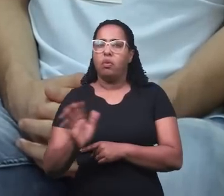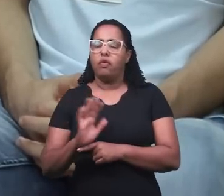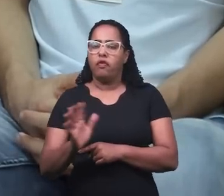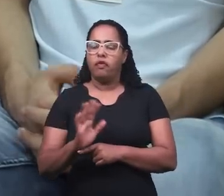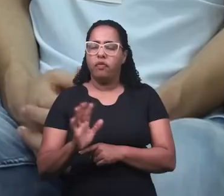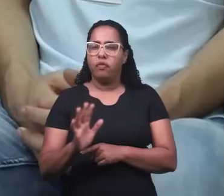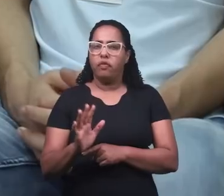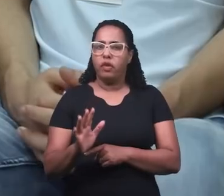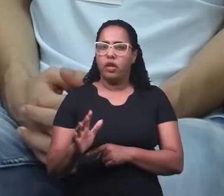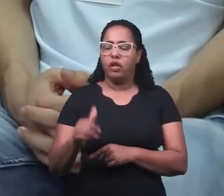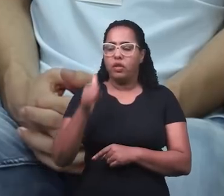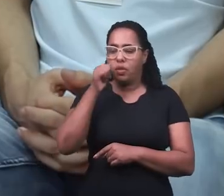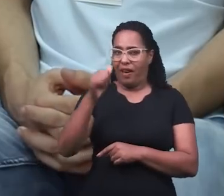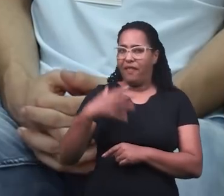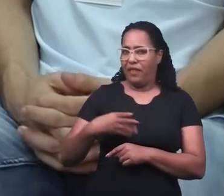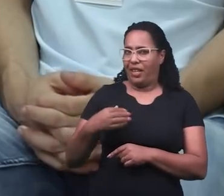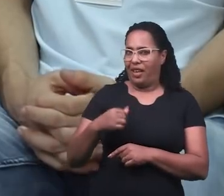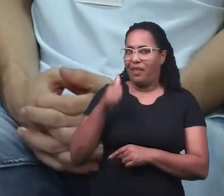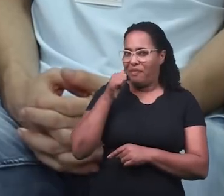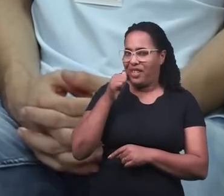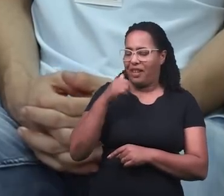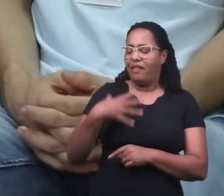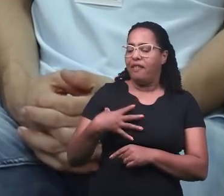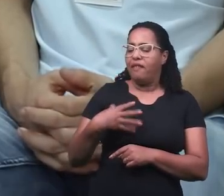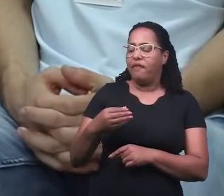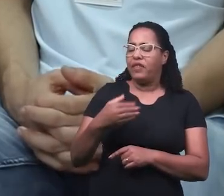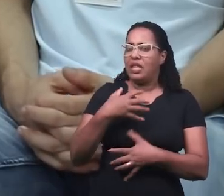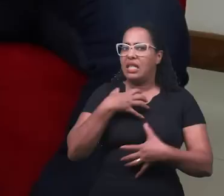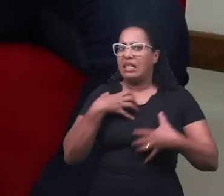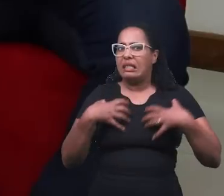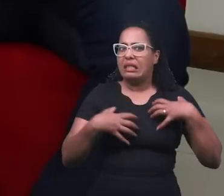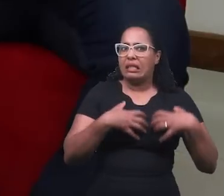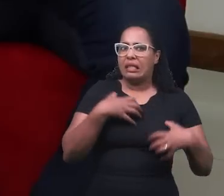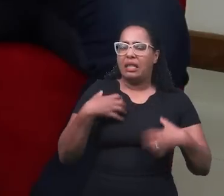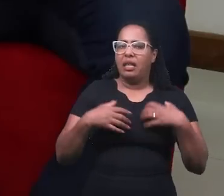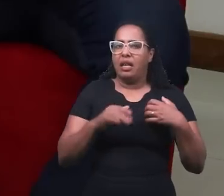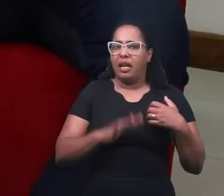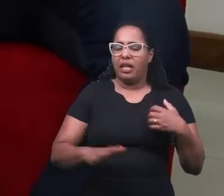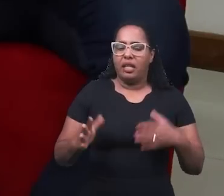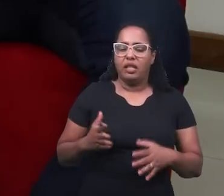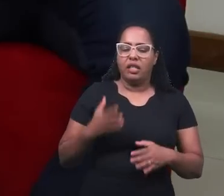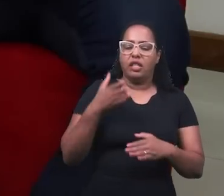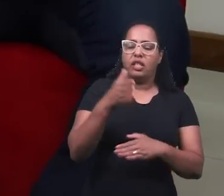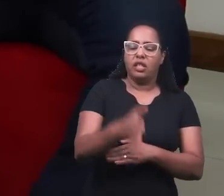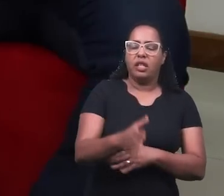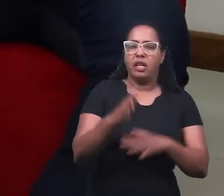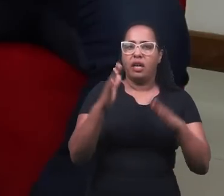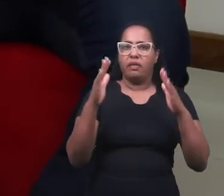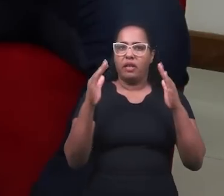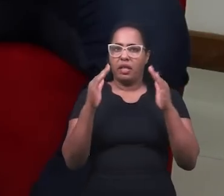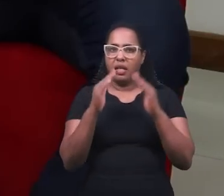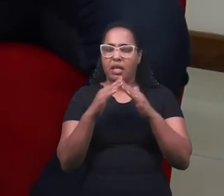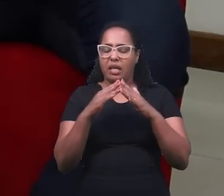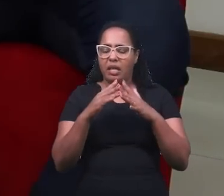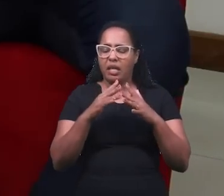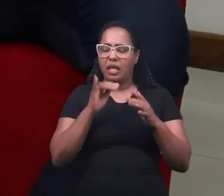vídeo estava perturbando muito o filho dessa irmã, ao ponto da criança chegar em